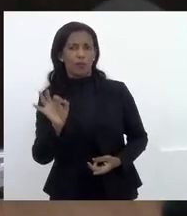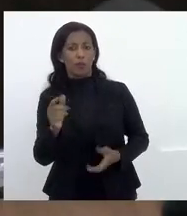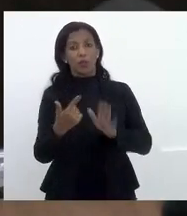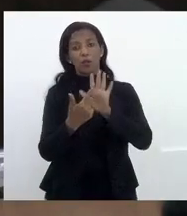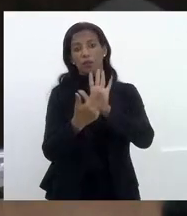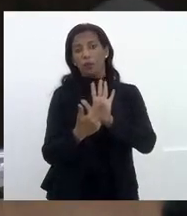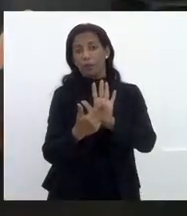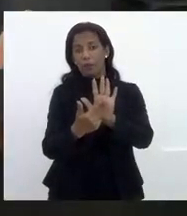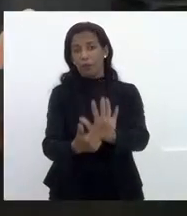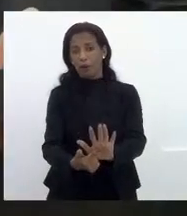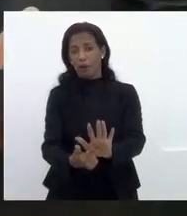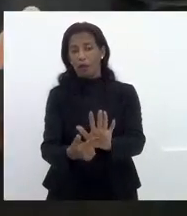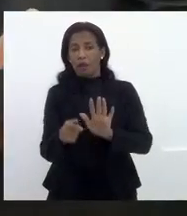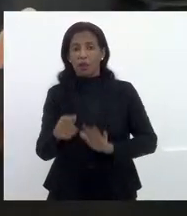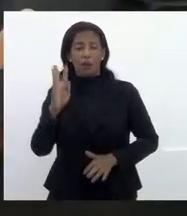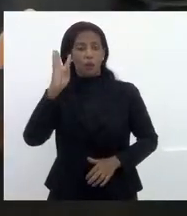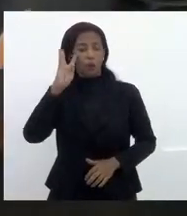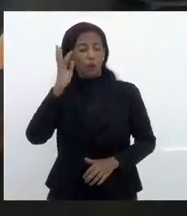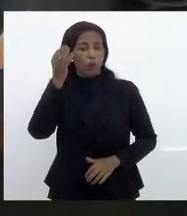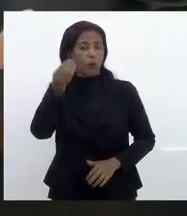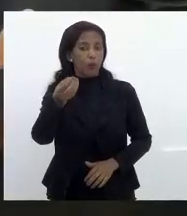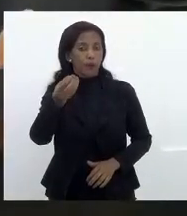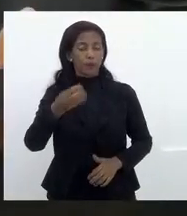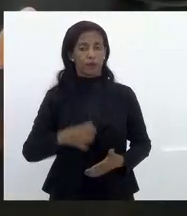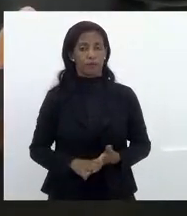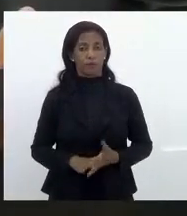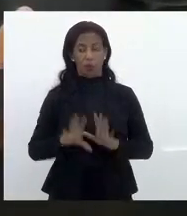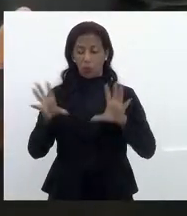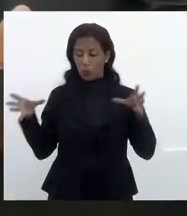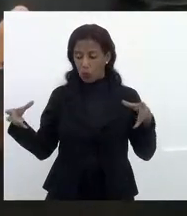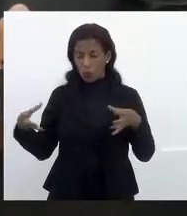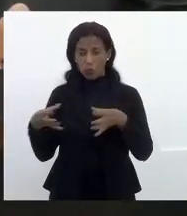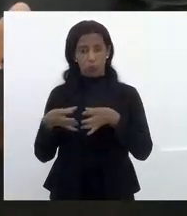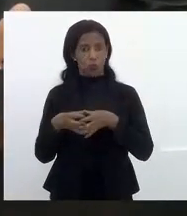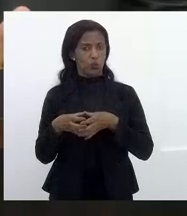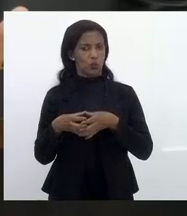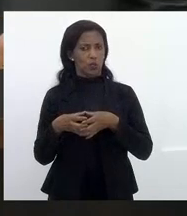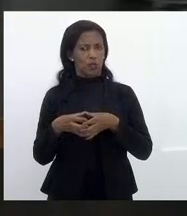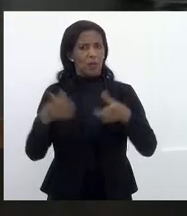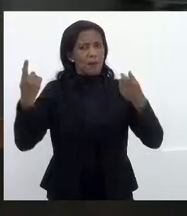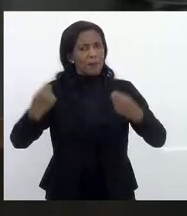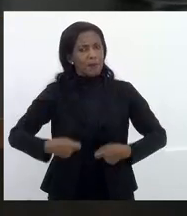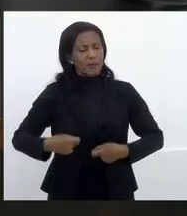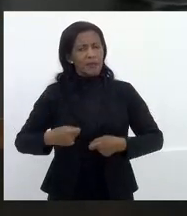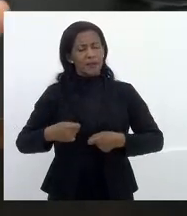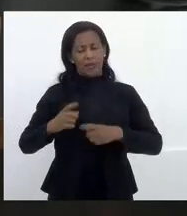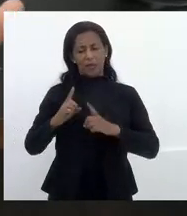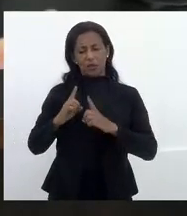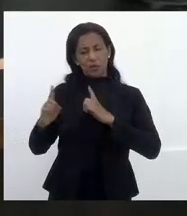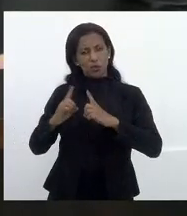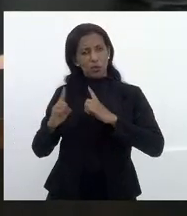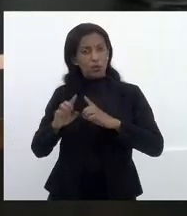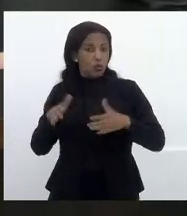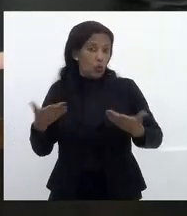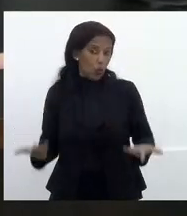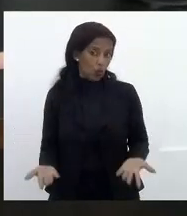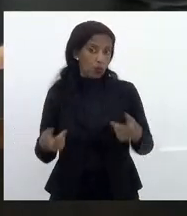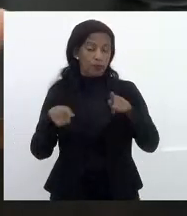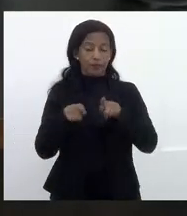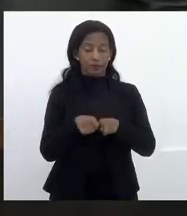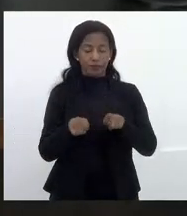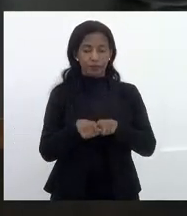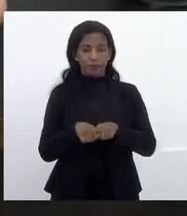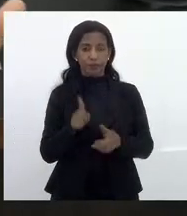para mostrar que essa é uma decisão conjunta que a gente vai passar discutir ou que Sata é